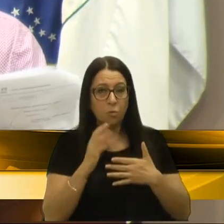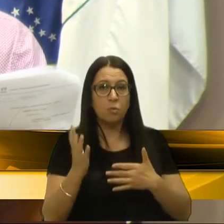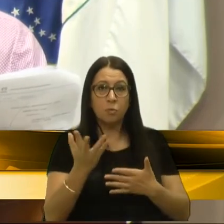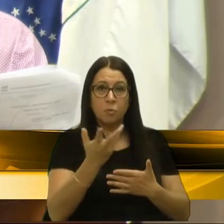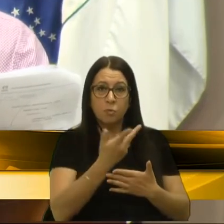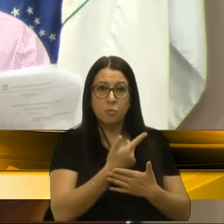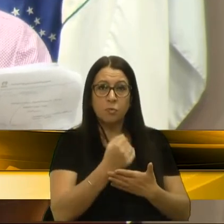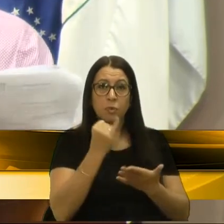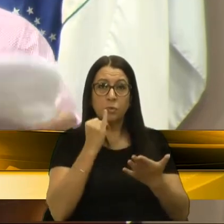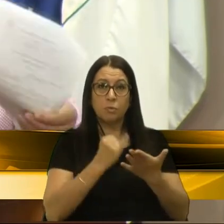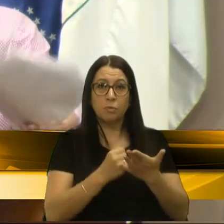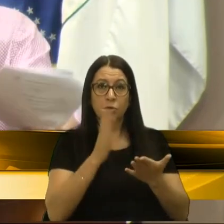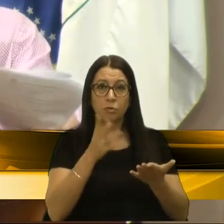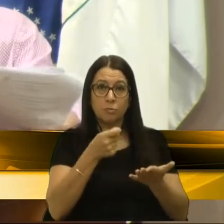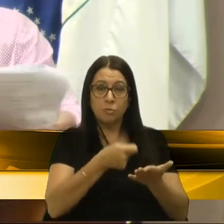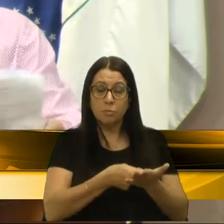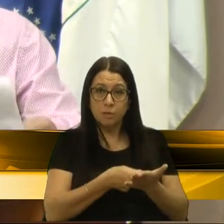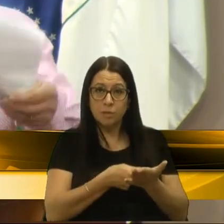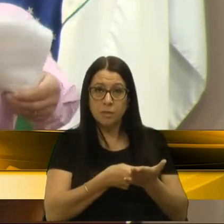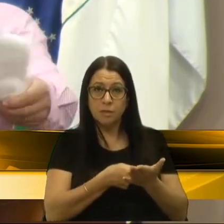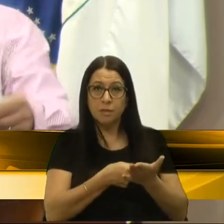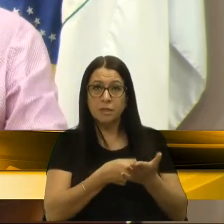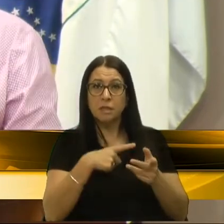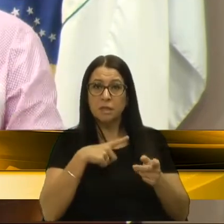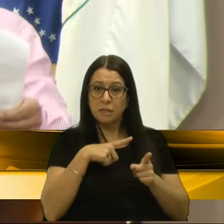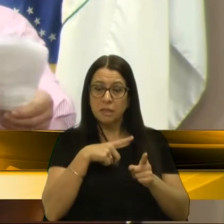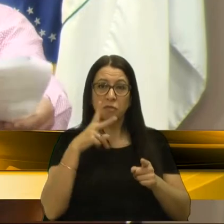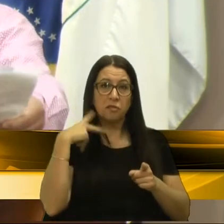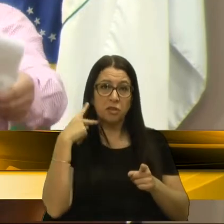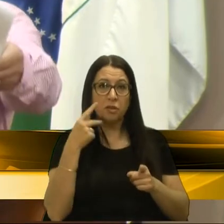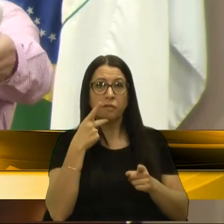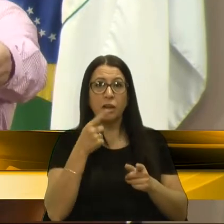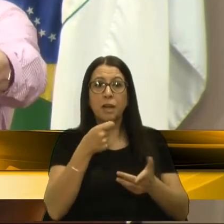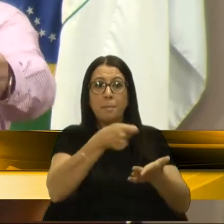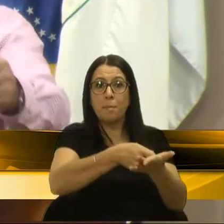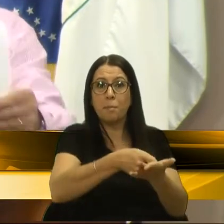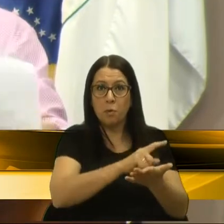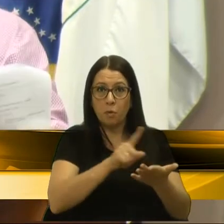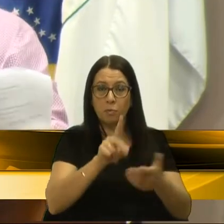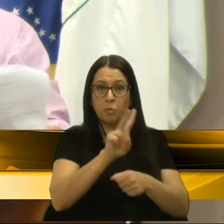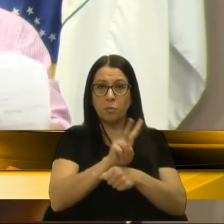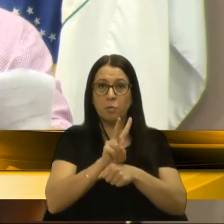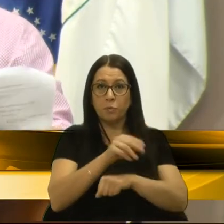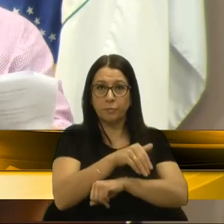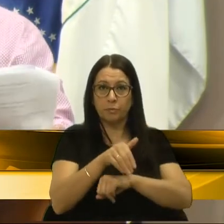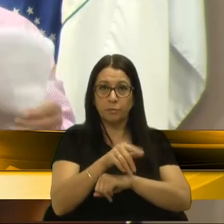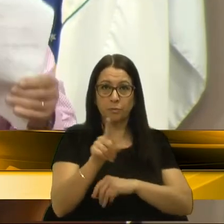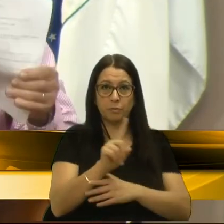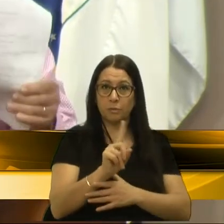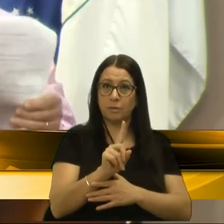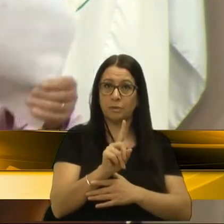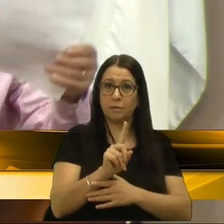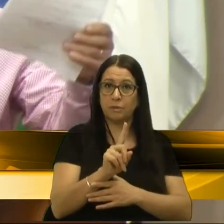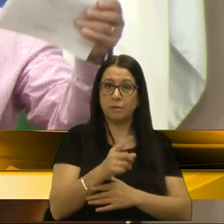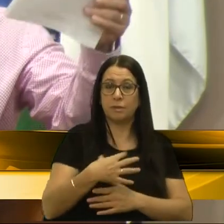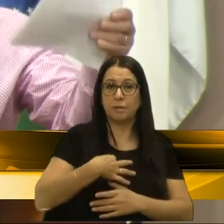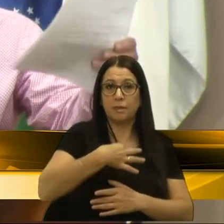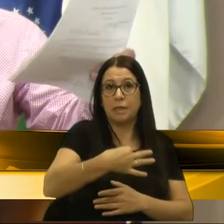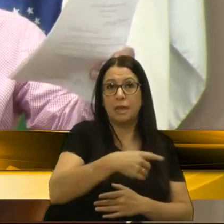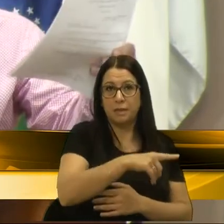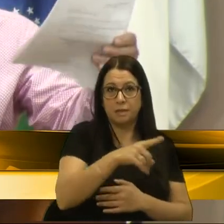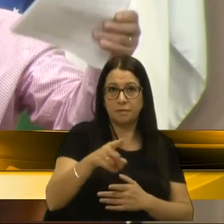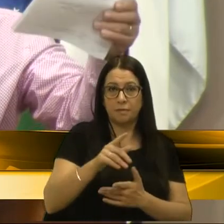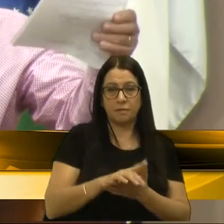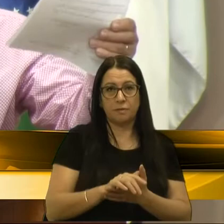os impostos que nós já pagamos, ainda o vereador está impondo a cuidar de uma rua. Não, é